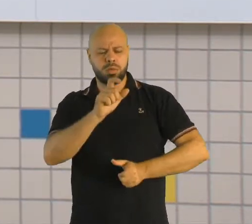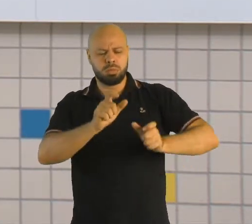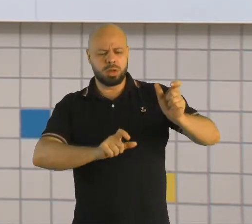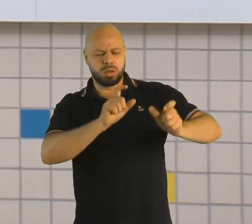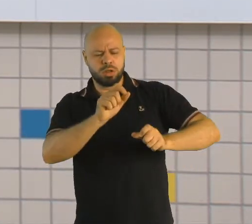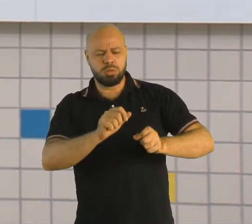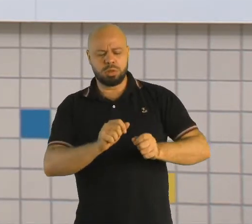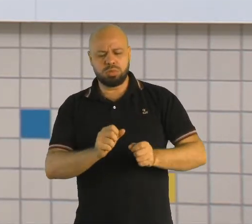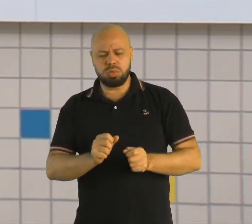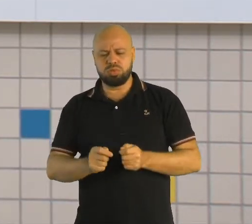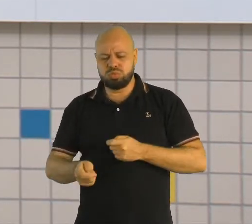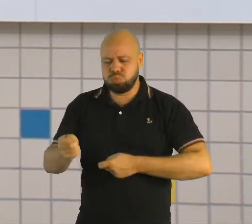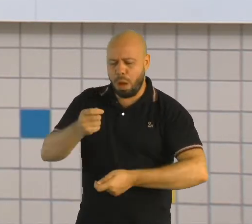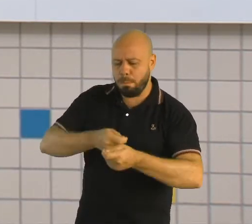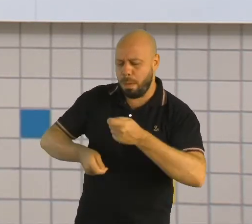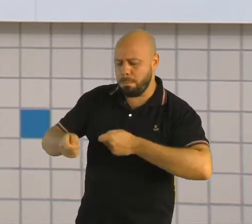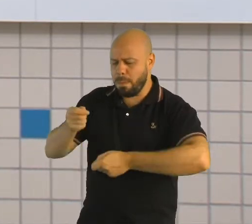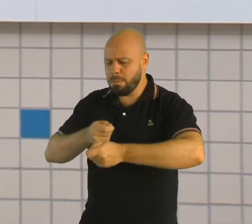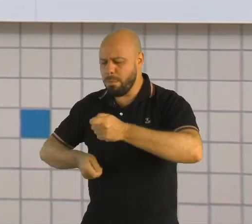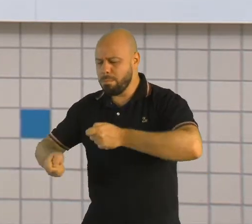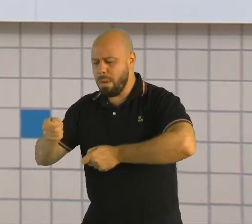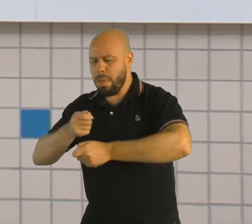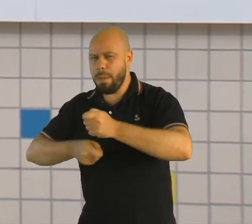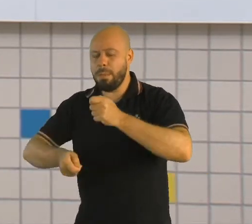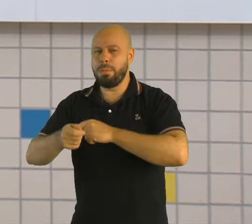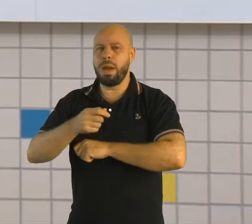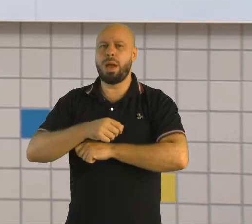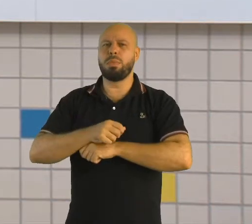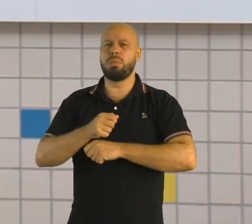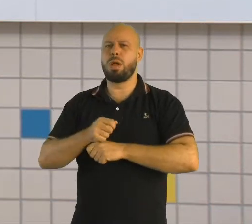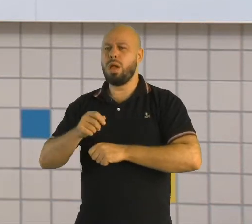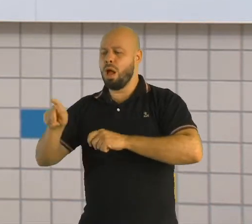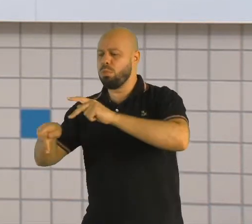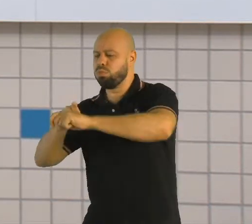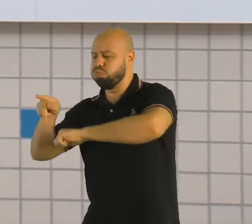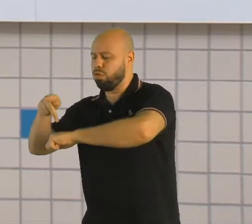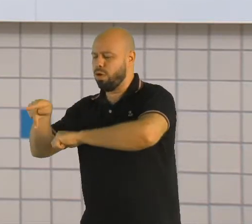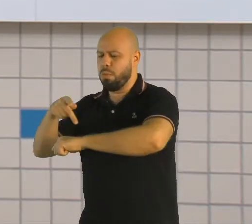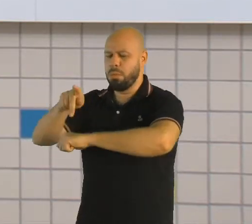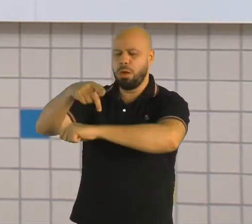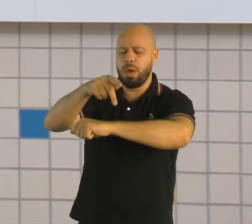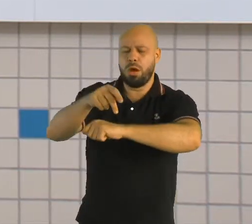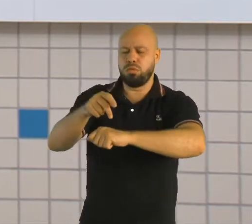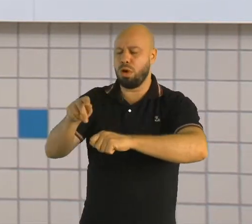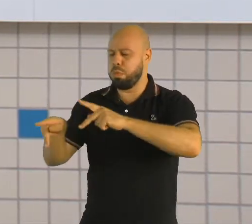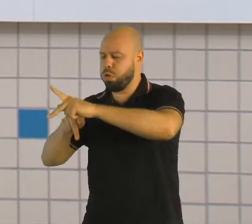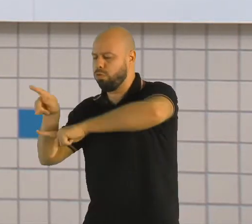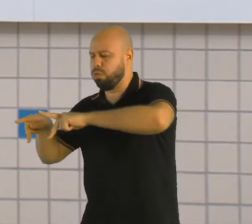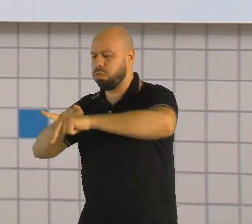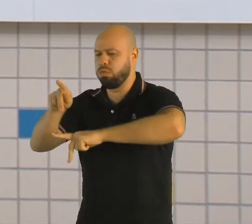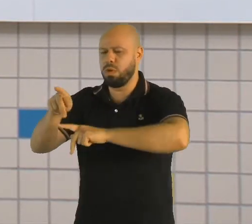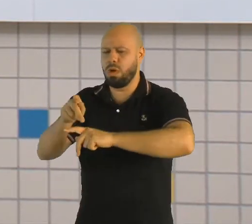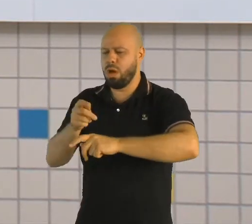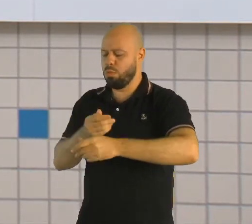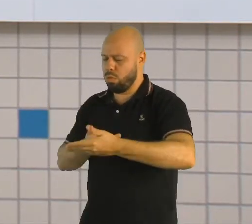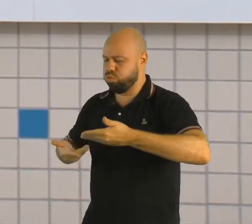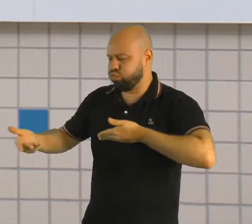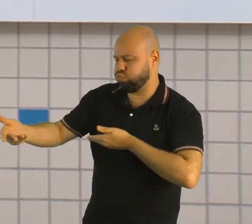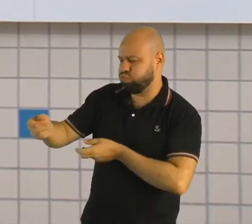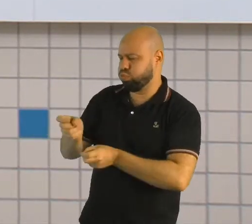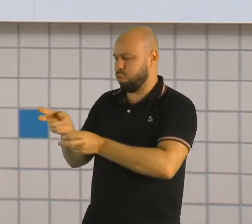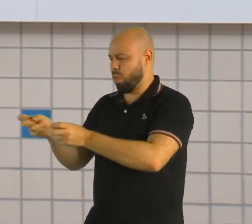comerciais, certo? Vai ter uma troca cultural muito grande, porque naquela região da Península Itálica vão pessoas de